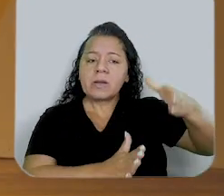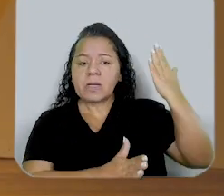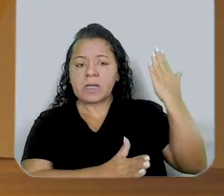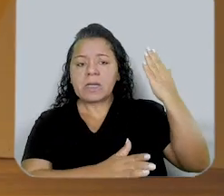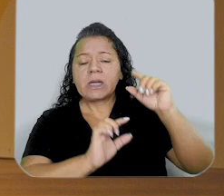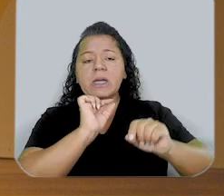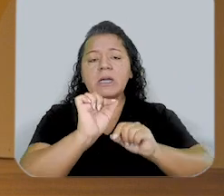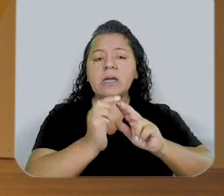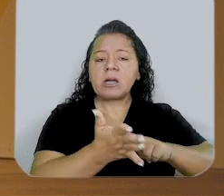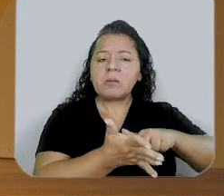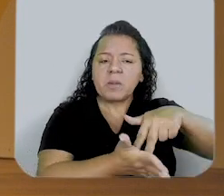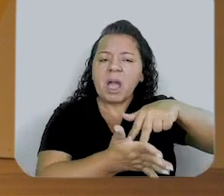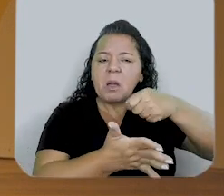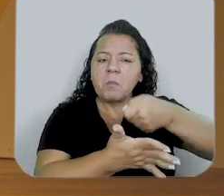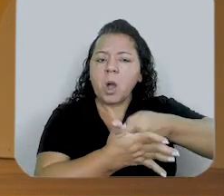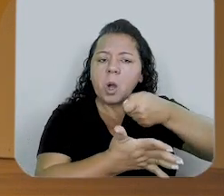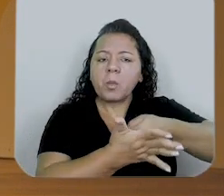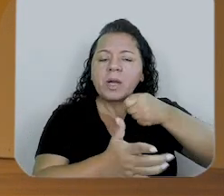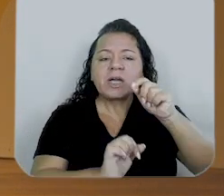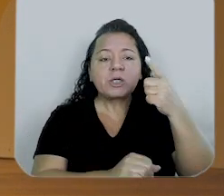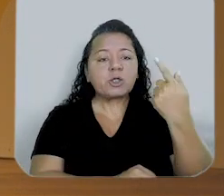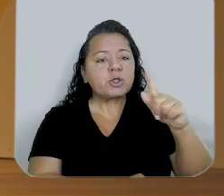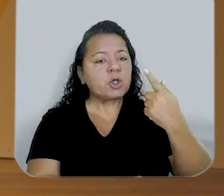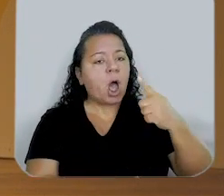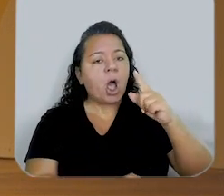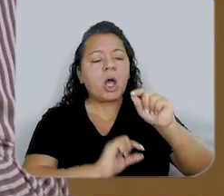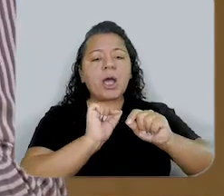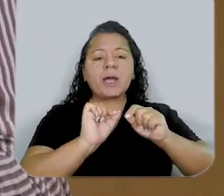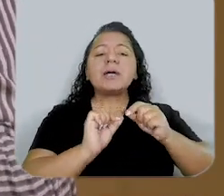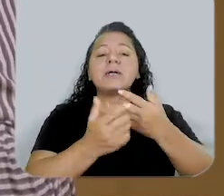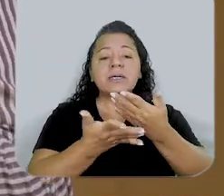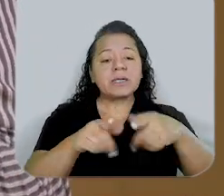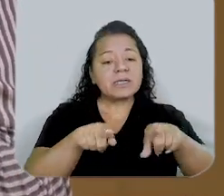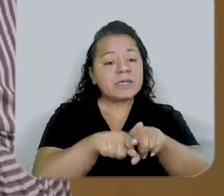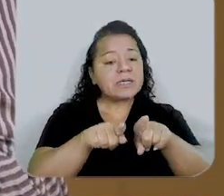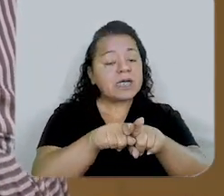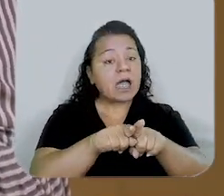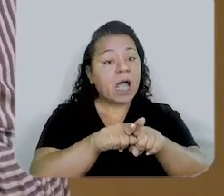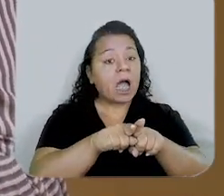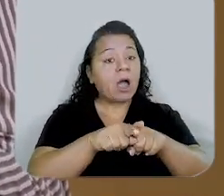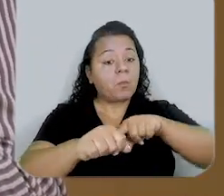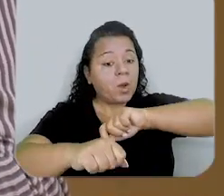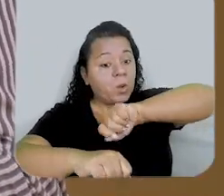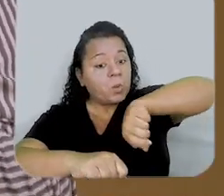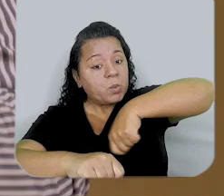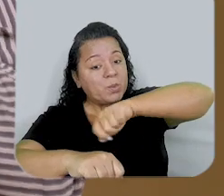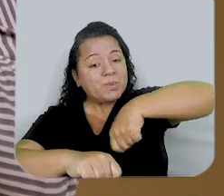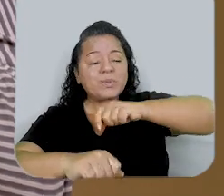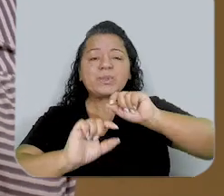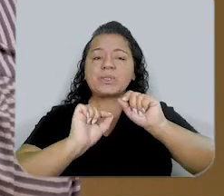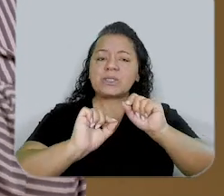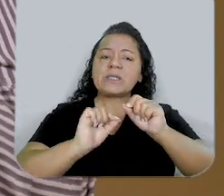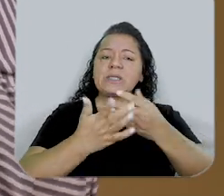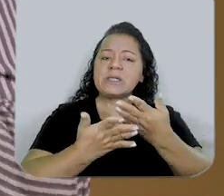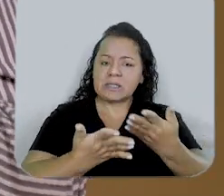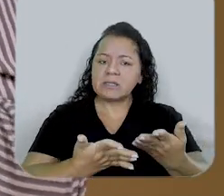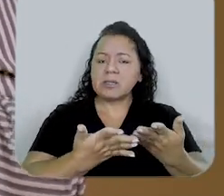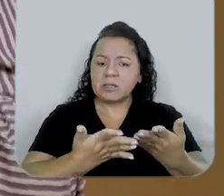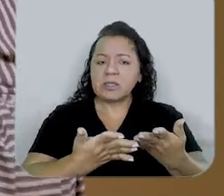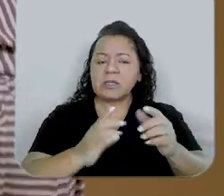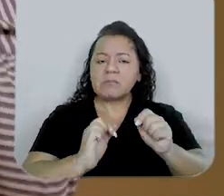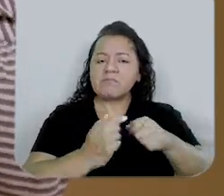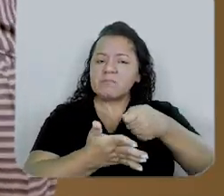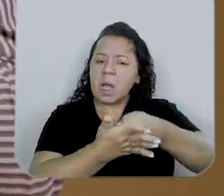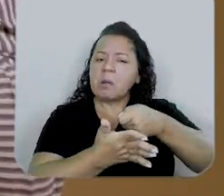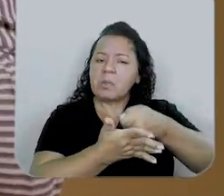fala da resistência, de uma geografia da resistência, eu também falo de uma cozinha da resistência. É no sentido de resiliência